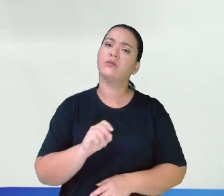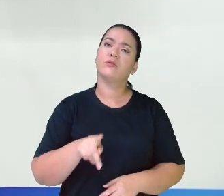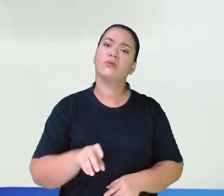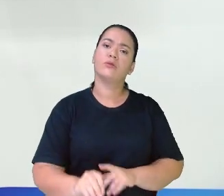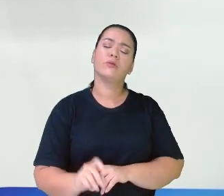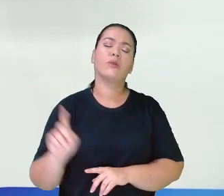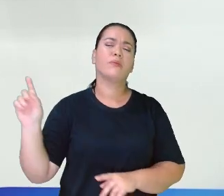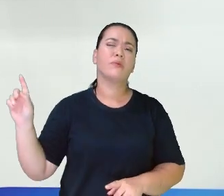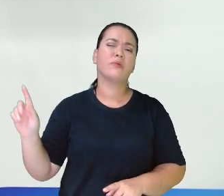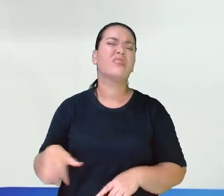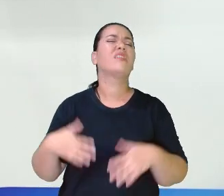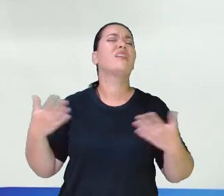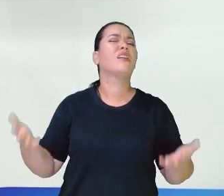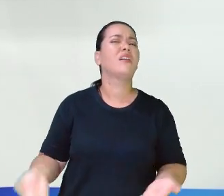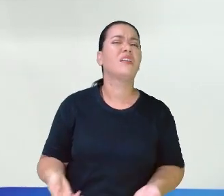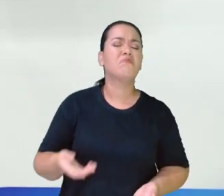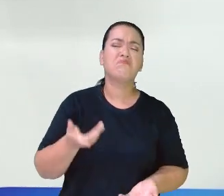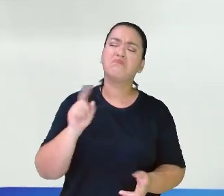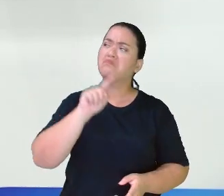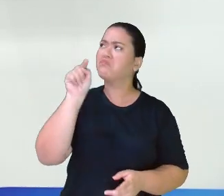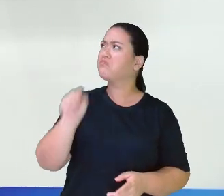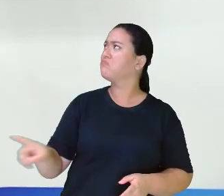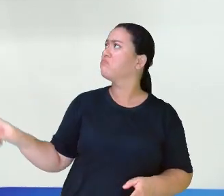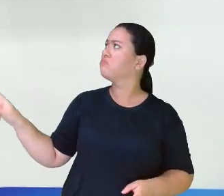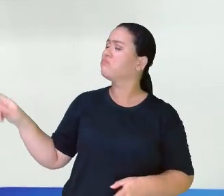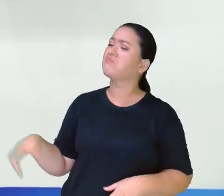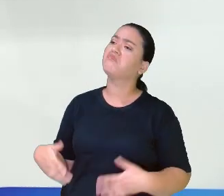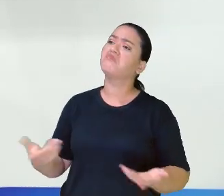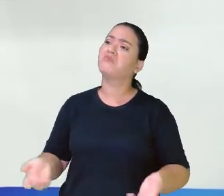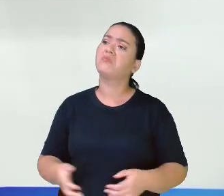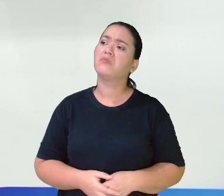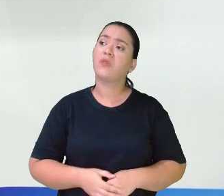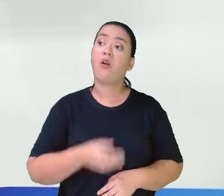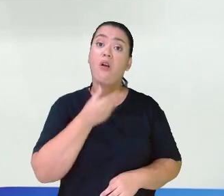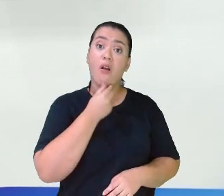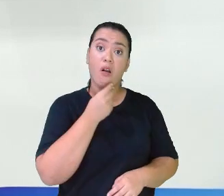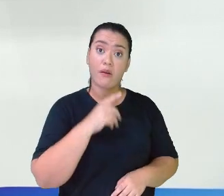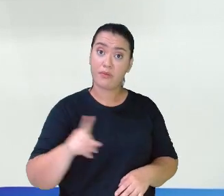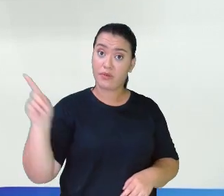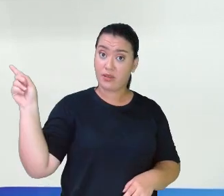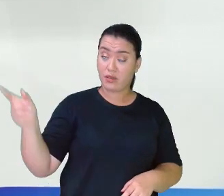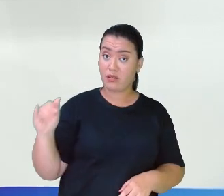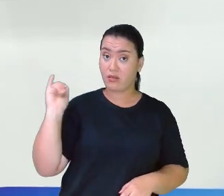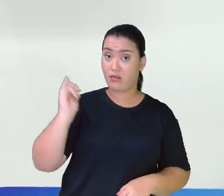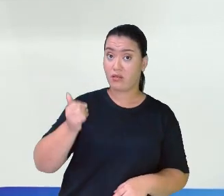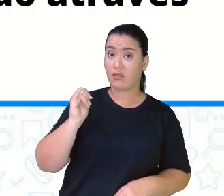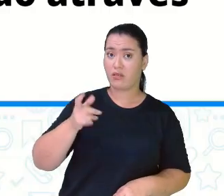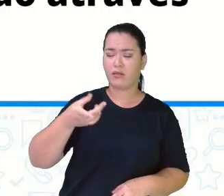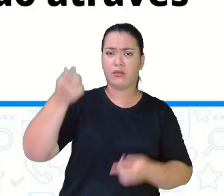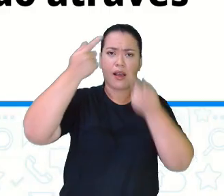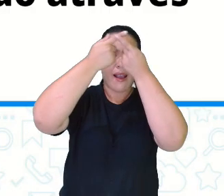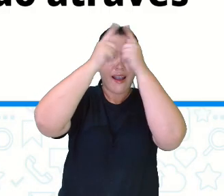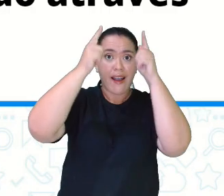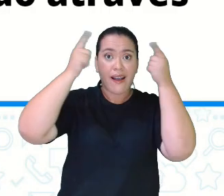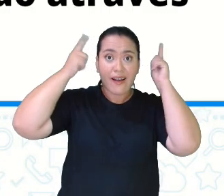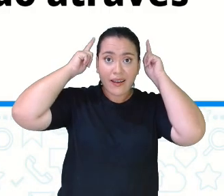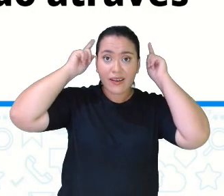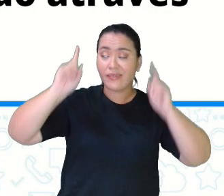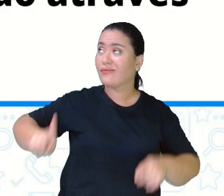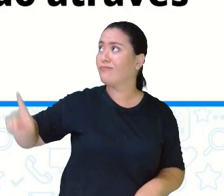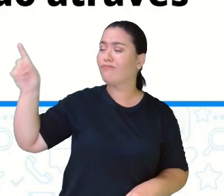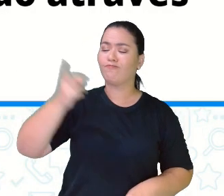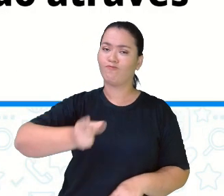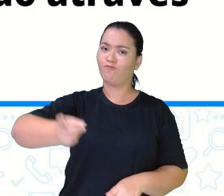de Esopo. Sim. Quem foi Esopo? Vamos lá. Esopo foi um contador de histórias na Grécia Antiga. Lembra da aula de